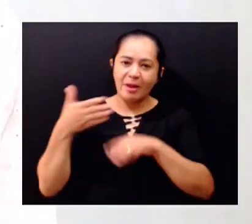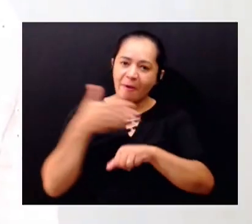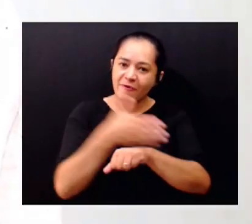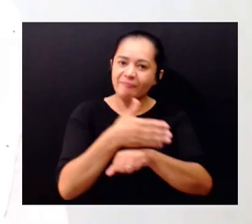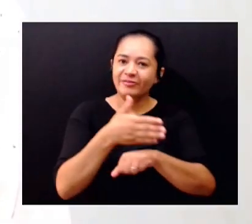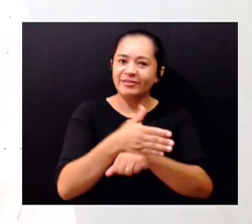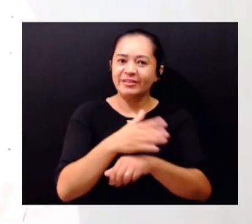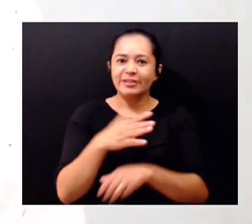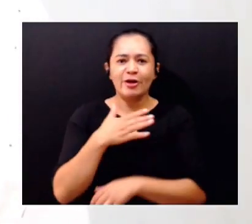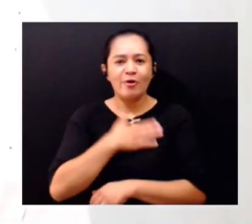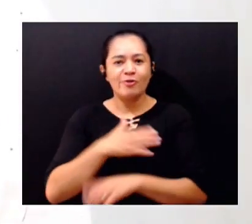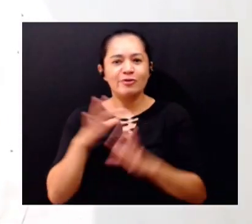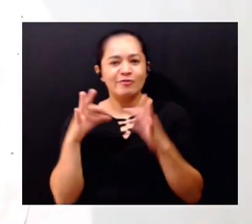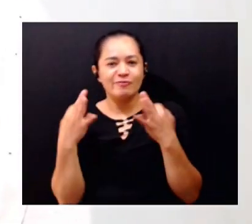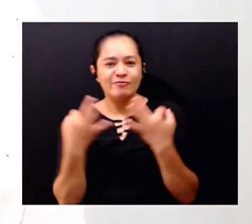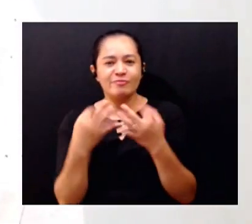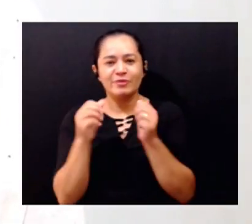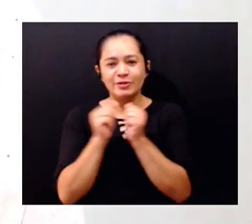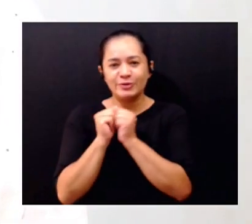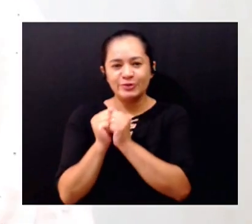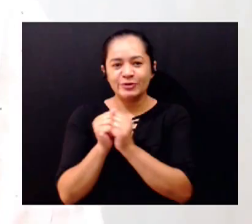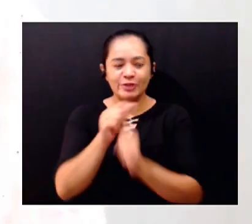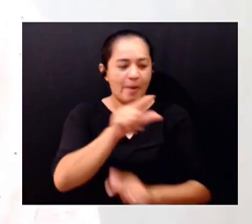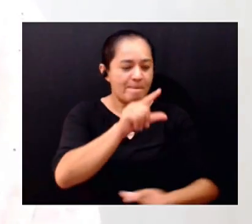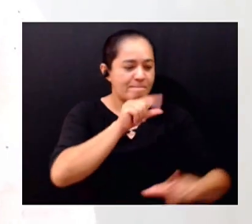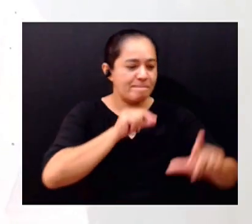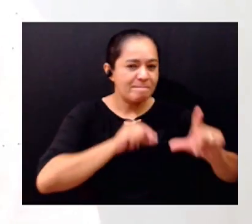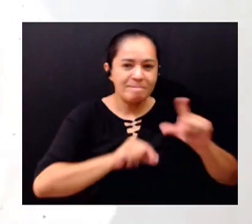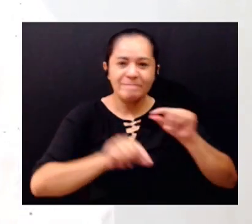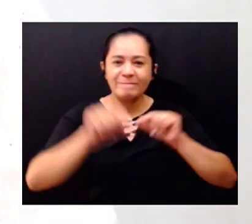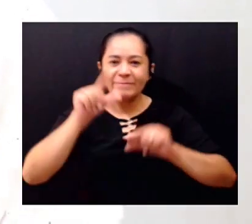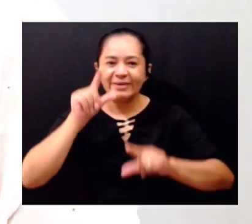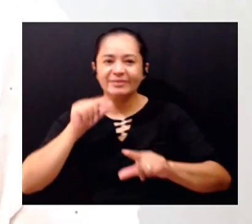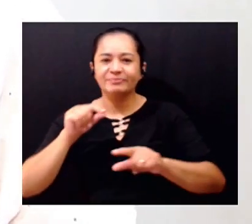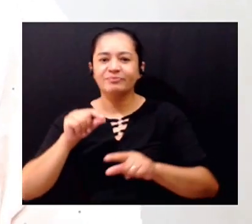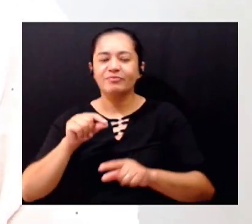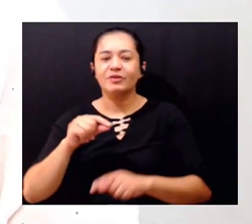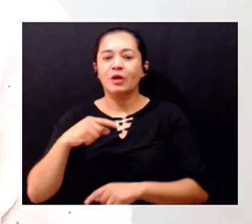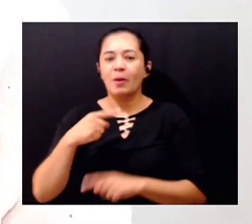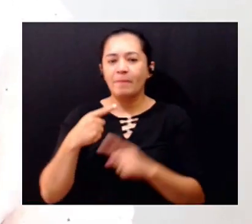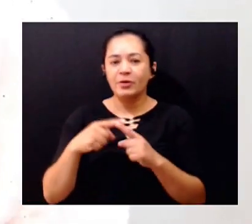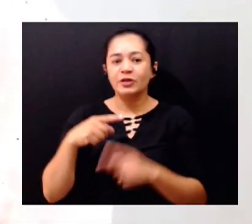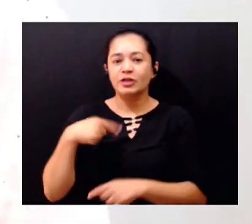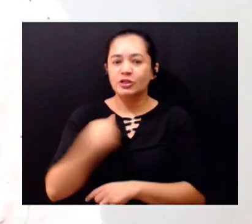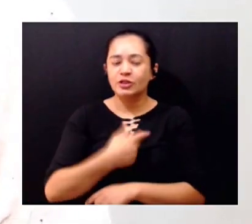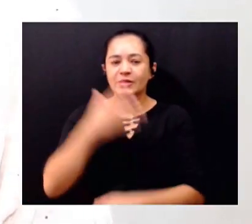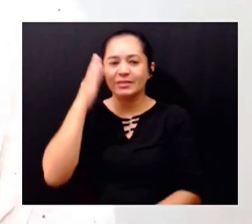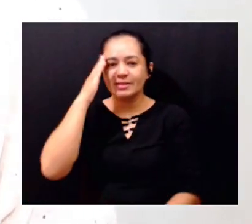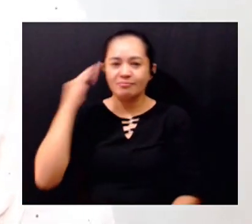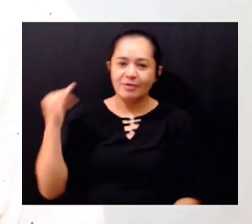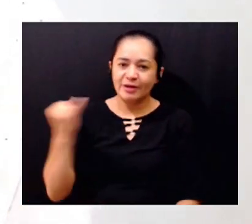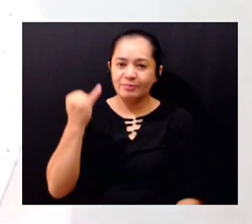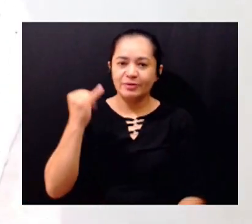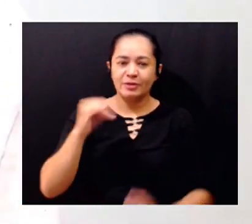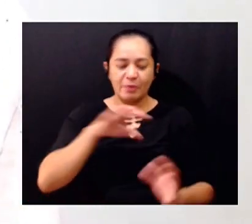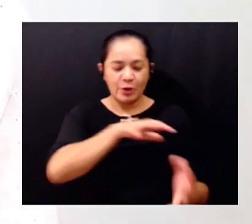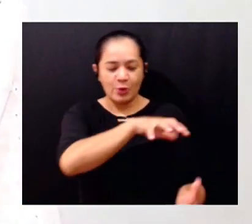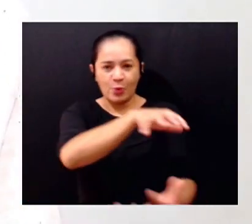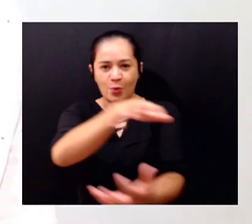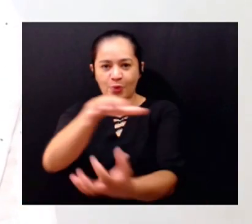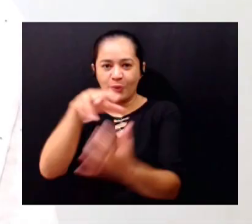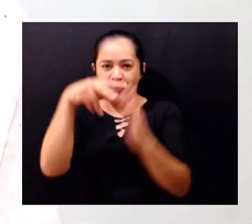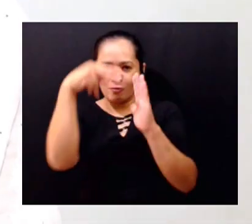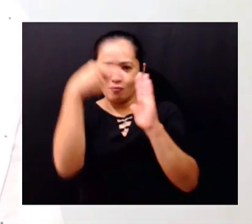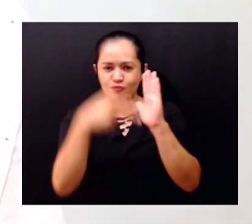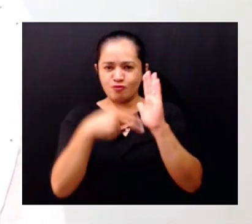na biblioteca, porque a gente tem essa compreensão da importância dos quadrinhos para o universo da leitura. É um salto muito grande que se dá